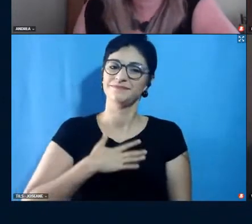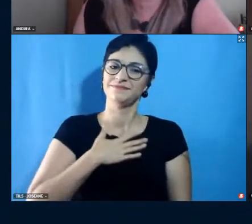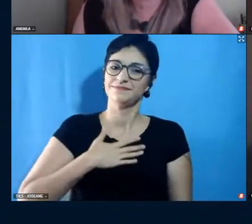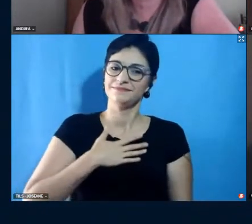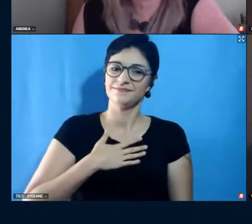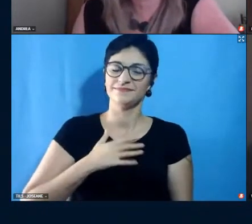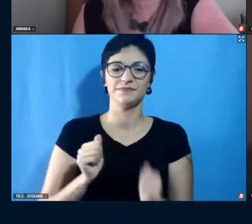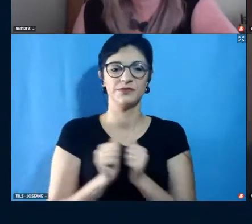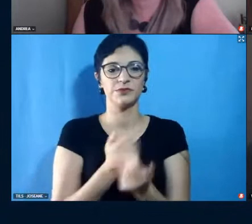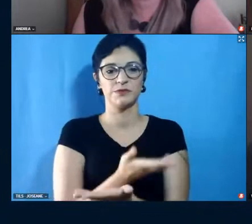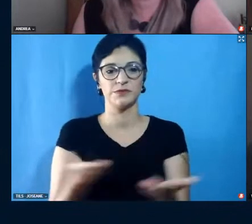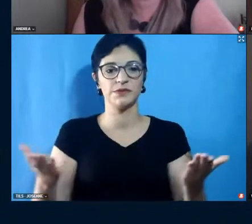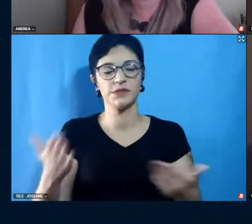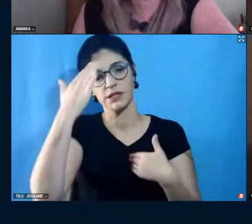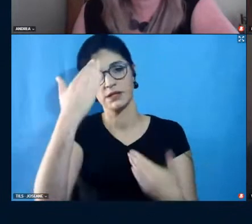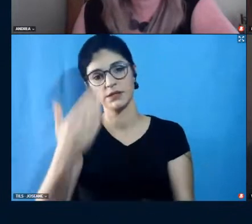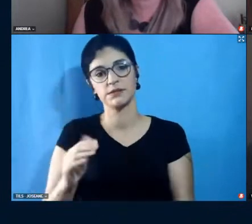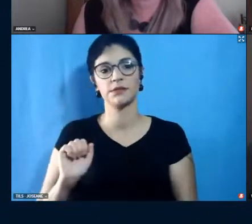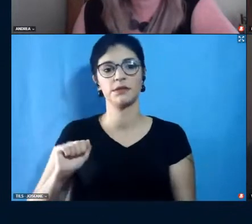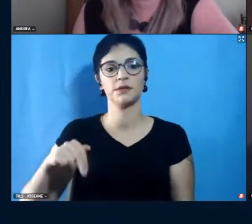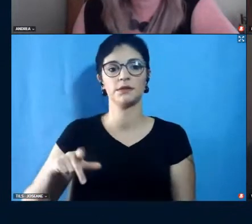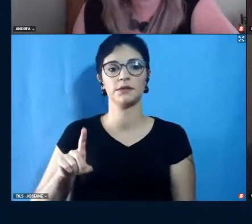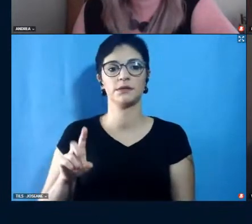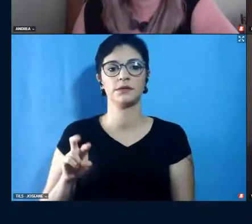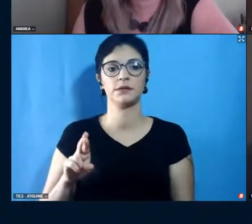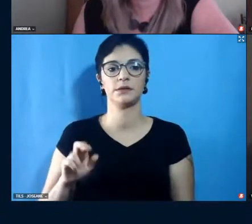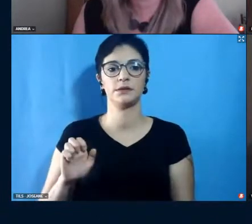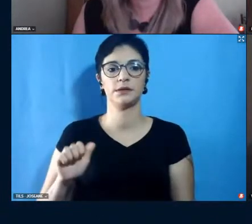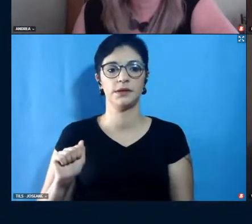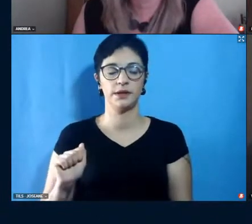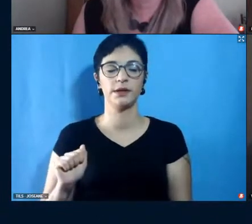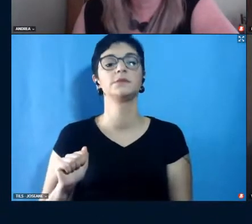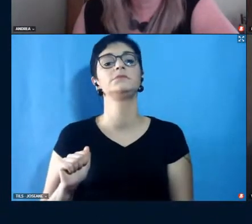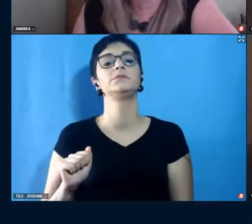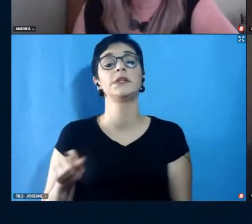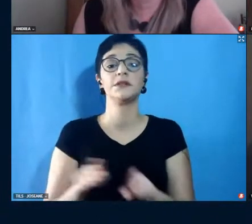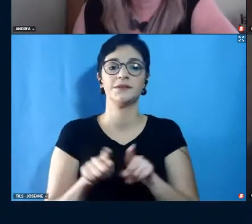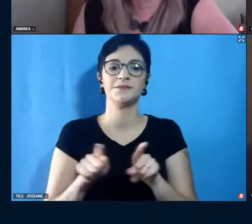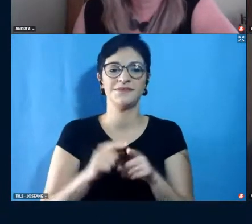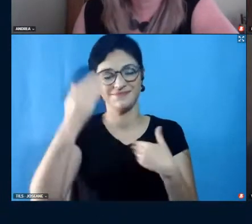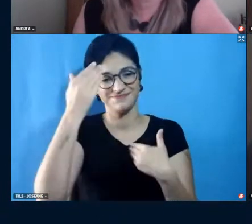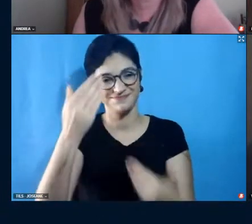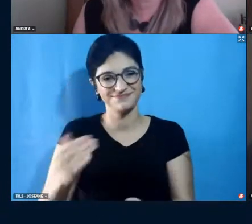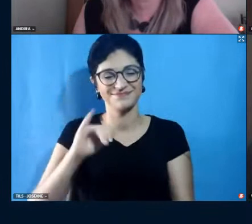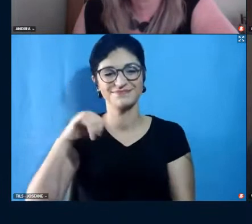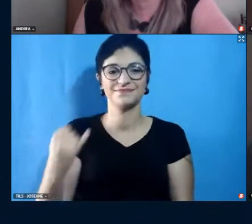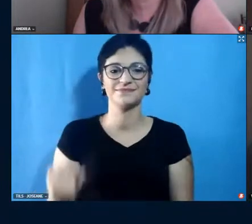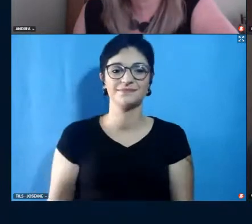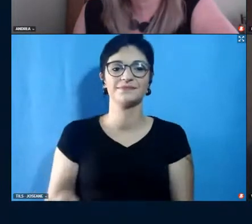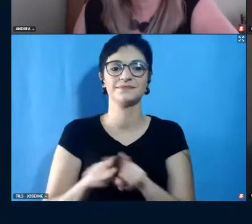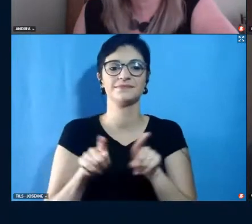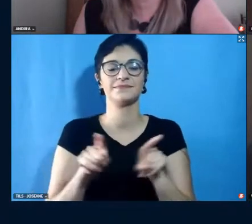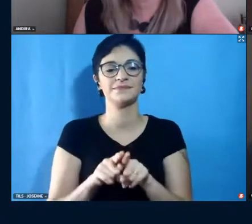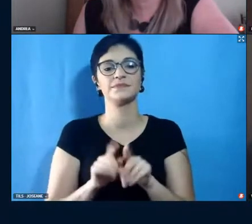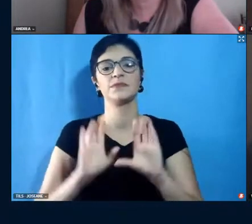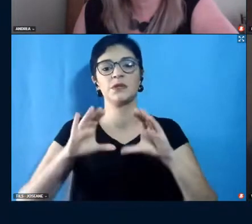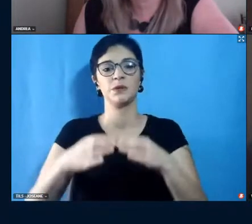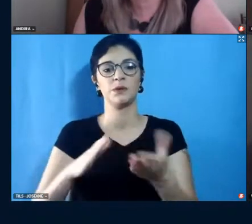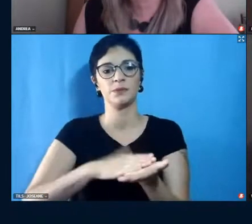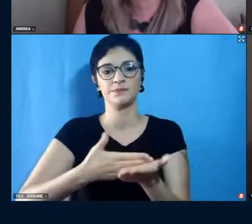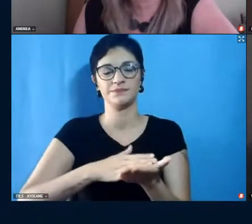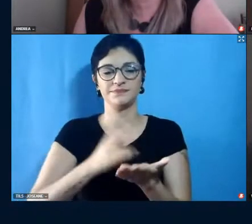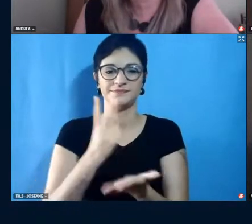a Andréia pela condução tranquila que está acontecendo aqui, agradecer a Josiane e a todos os intérpretes, sempre